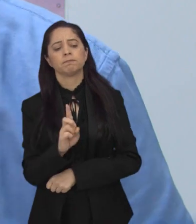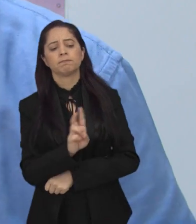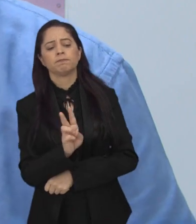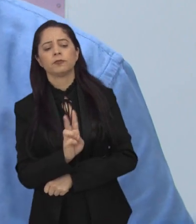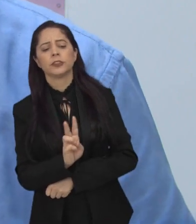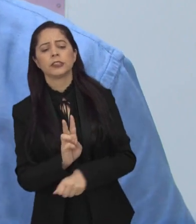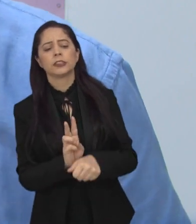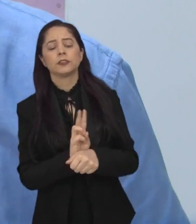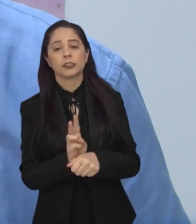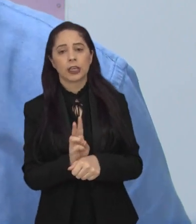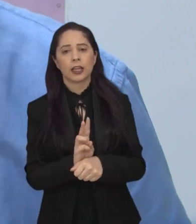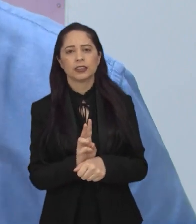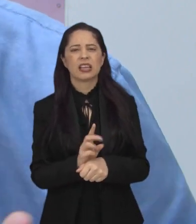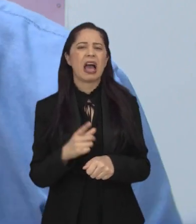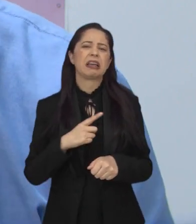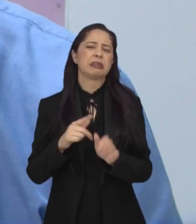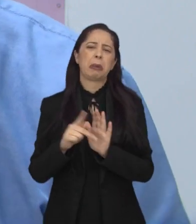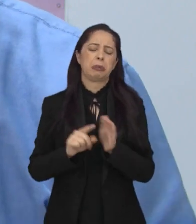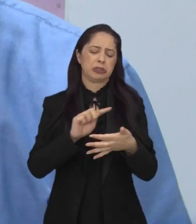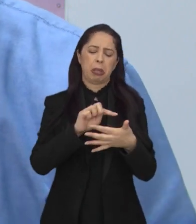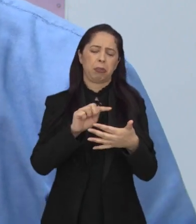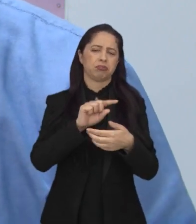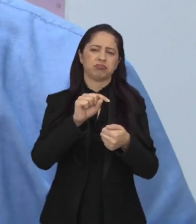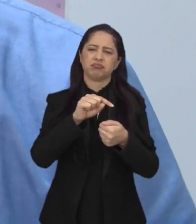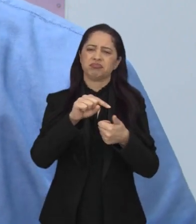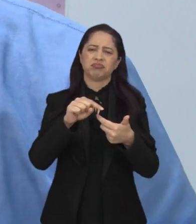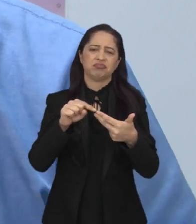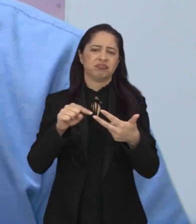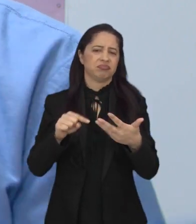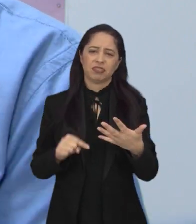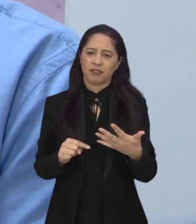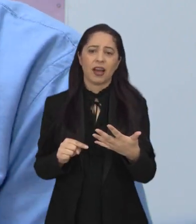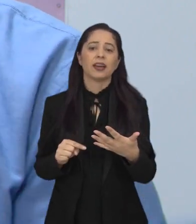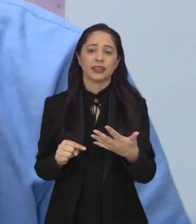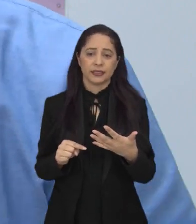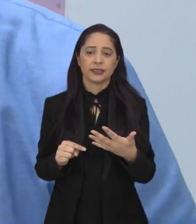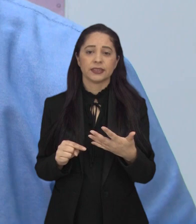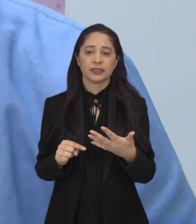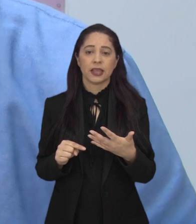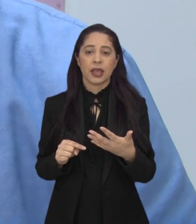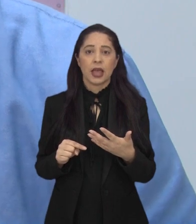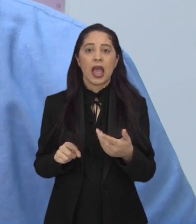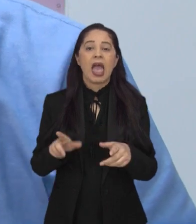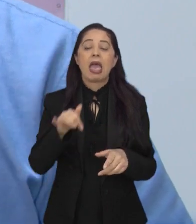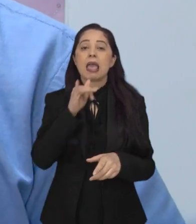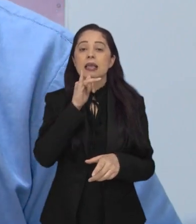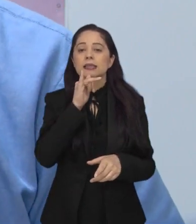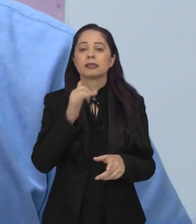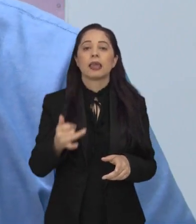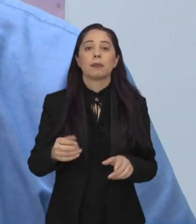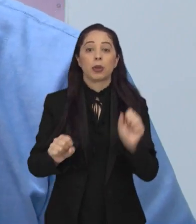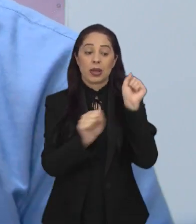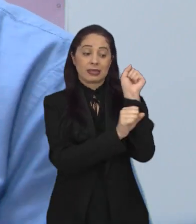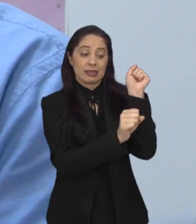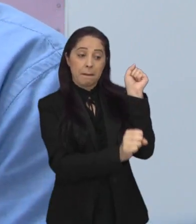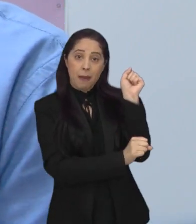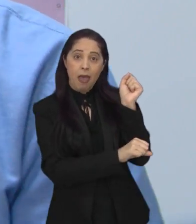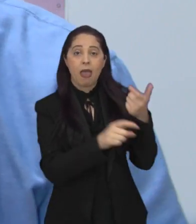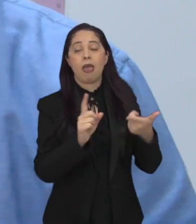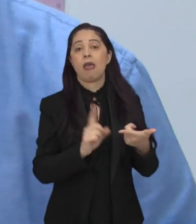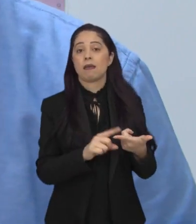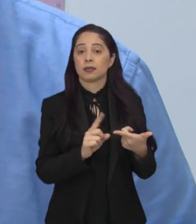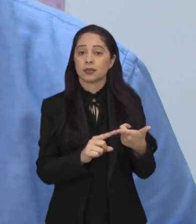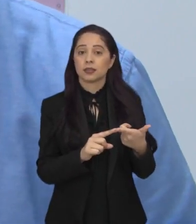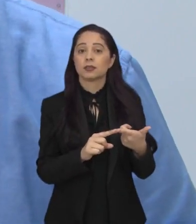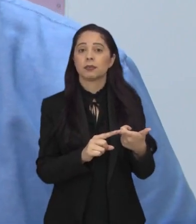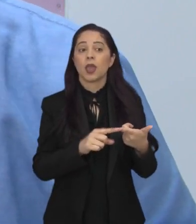público, né? E entre outros projetos também a gente acompanha muito a questão de concessionárias, assim como a